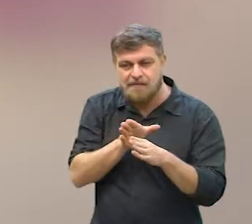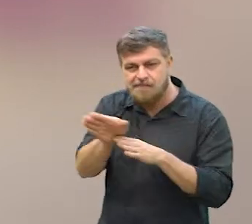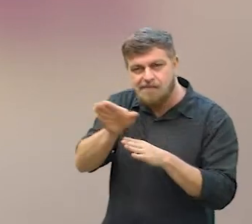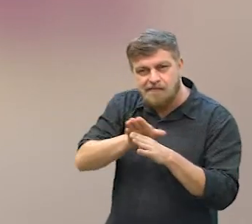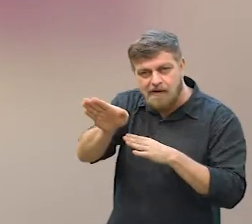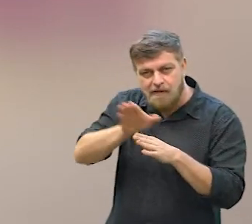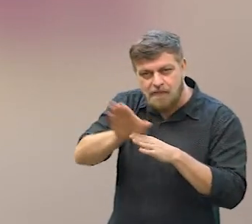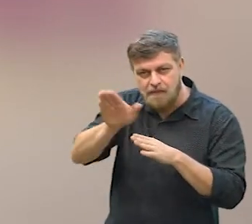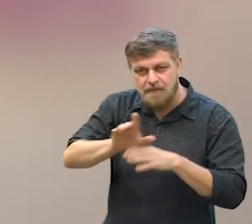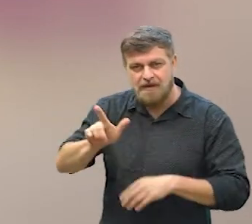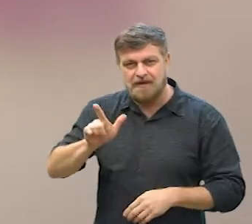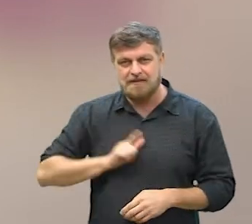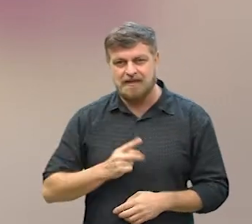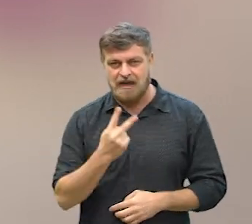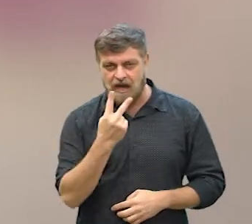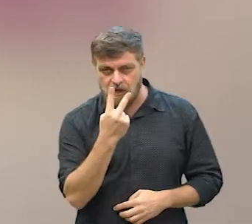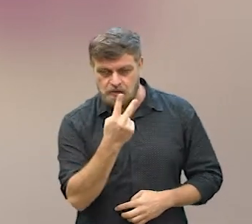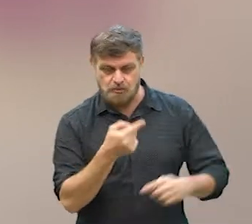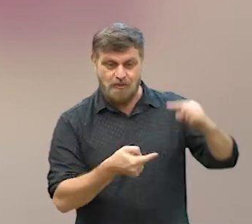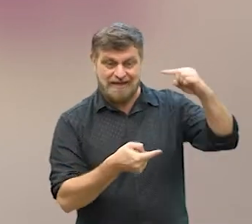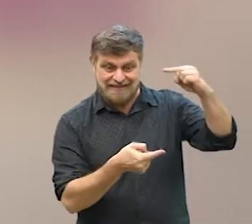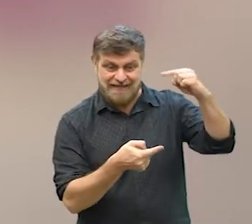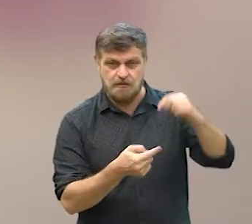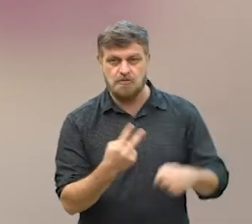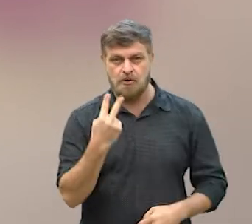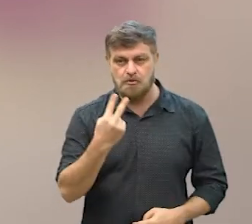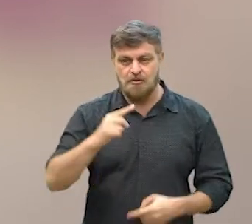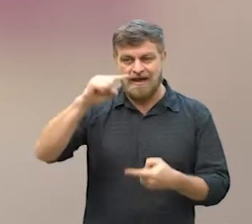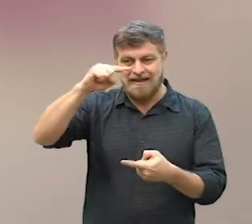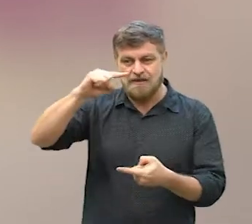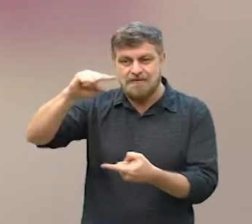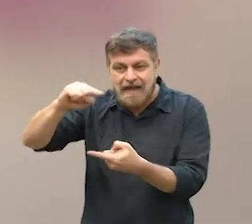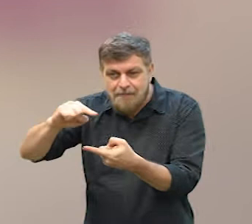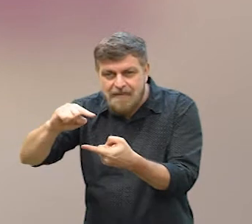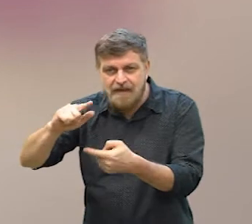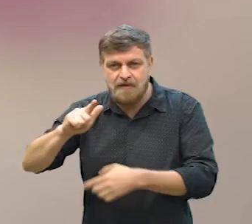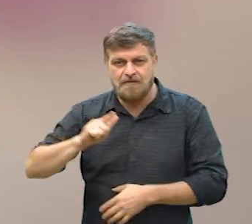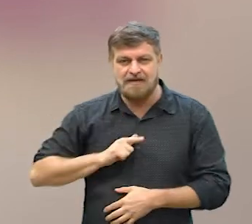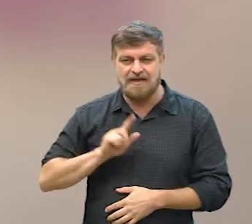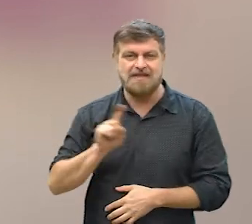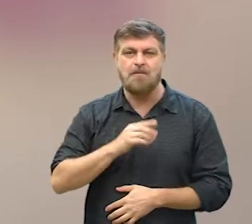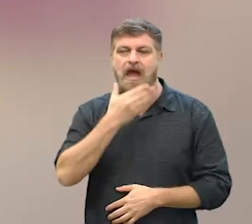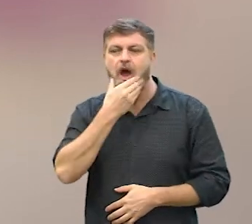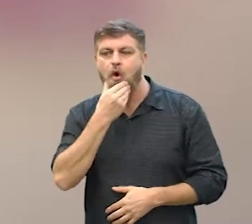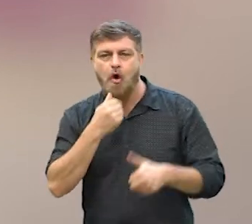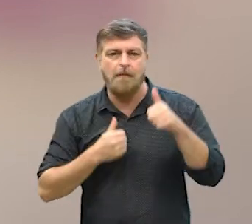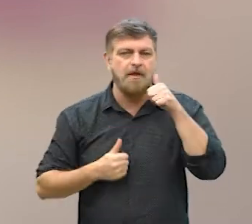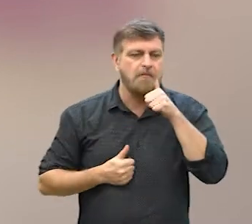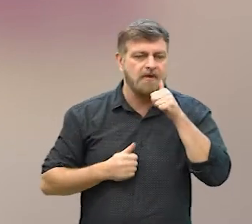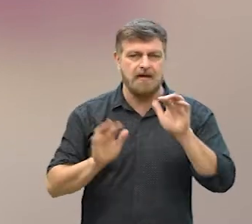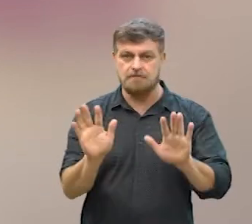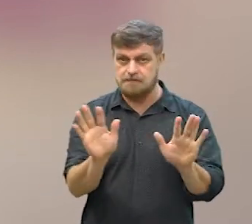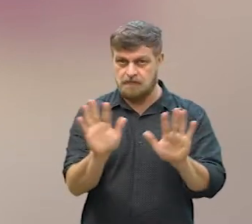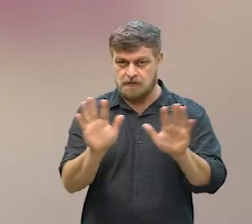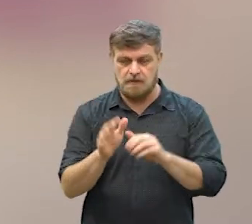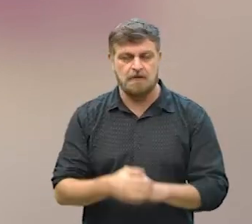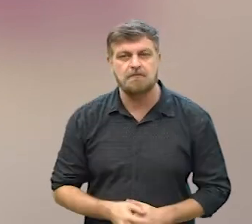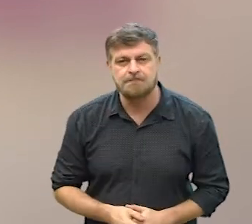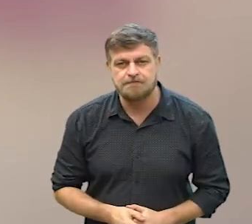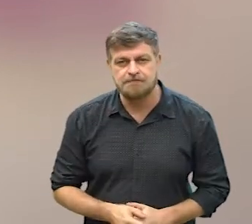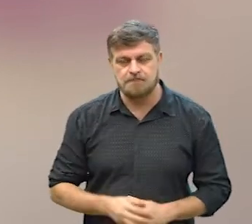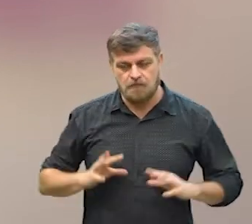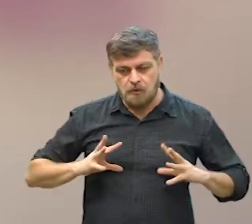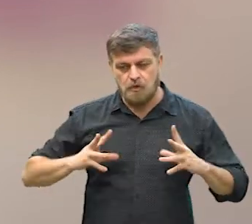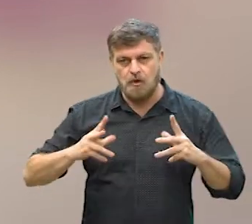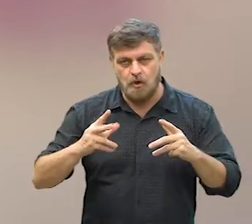Mundial, enfim, ela preconiza pelo menos de 2 a 2,5 litros. Então, não é pelo sexo, né, que a gente está